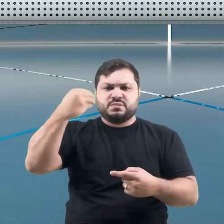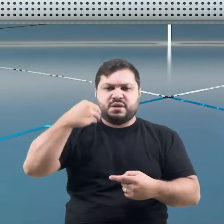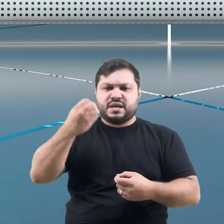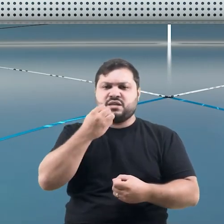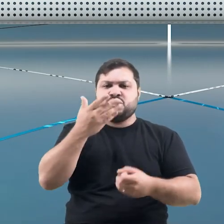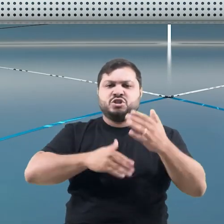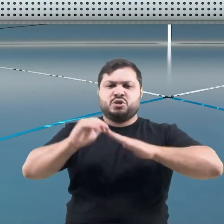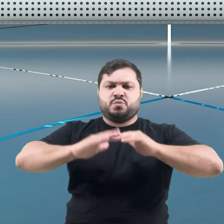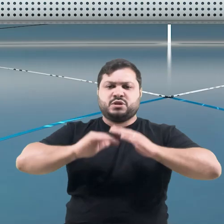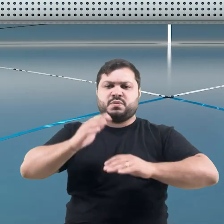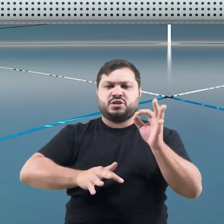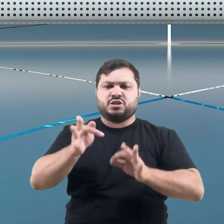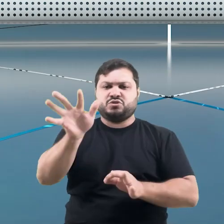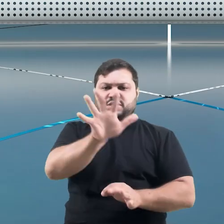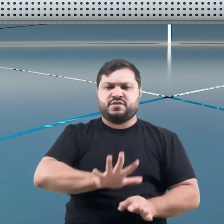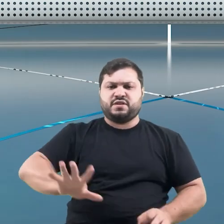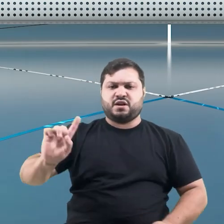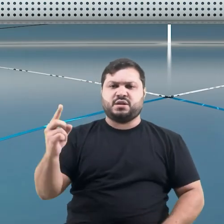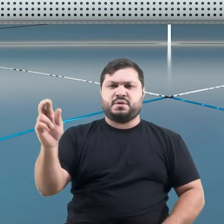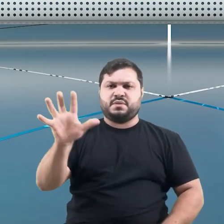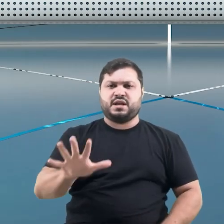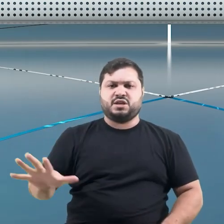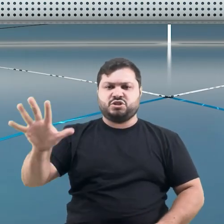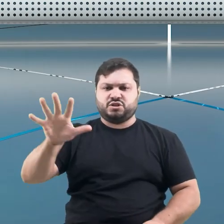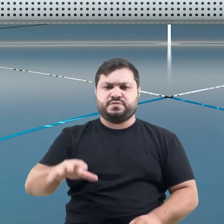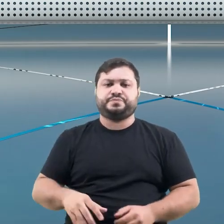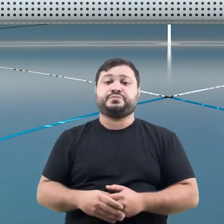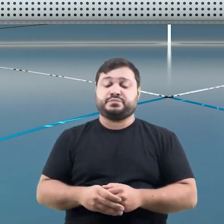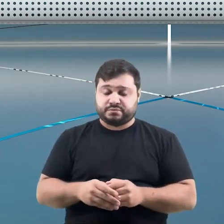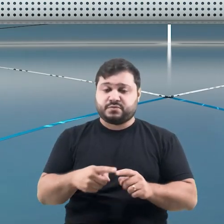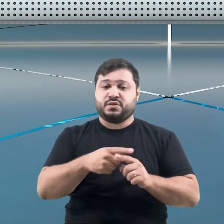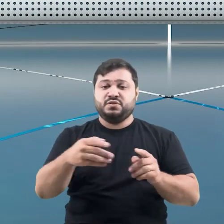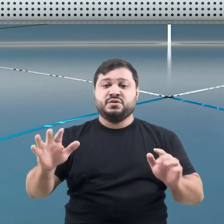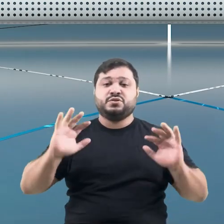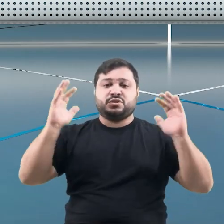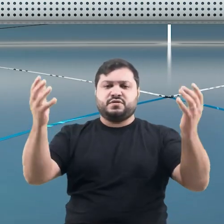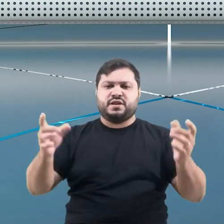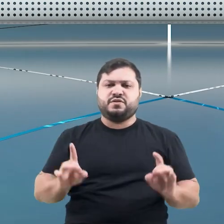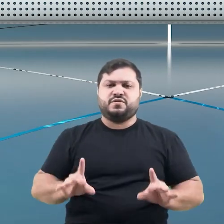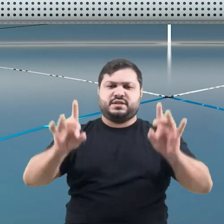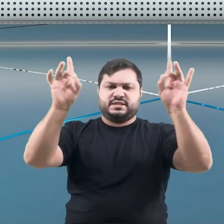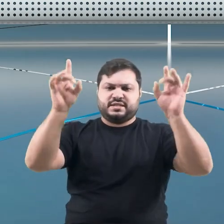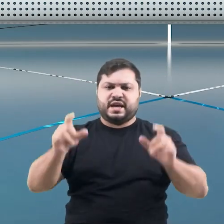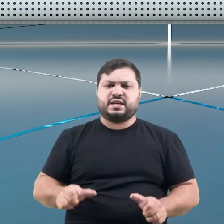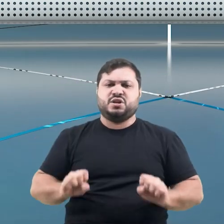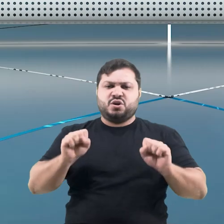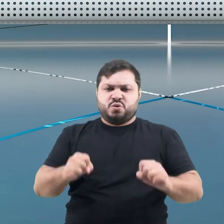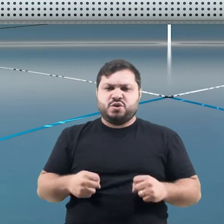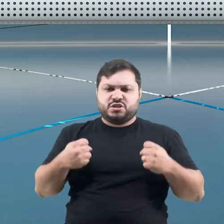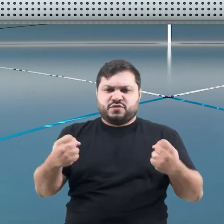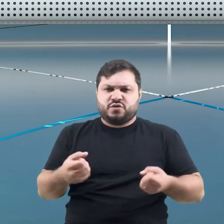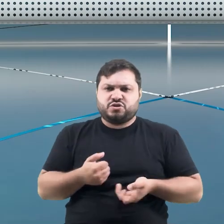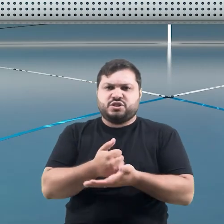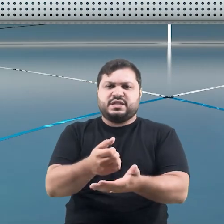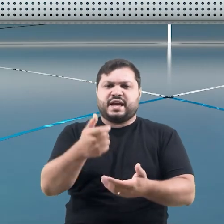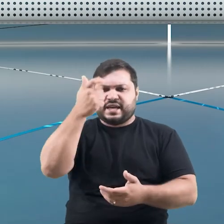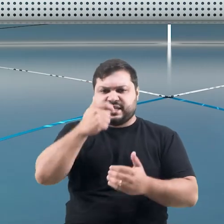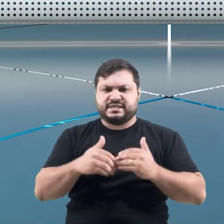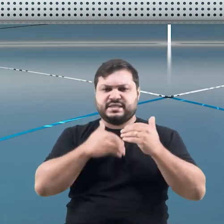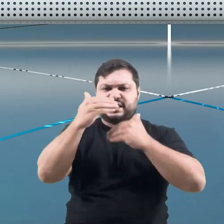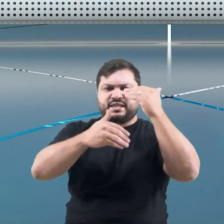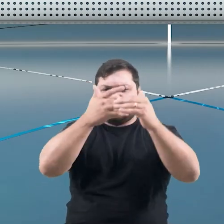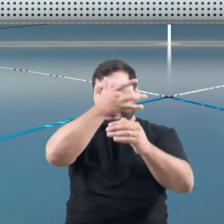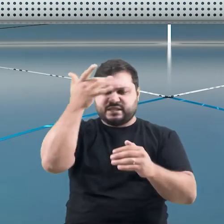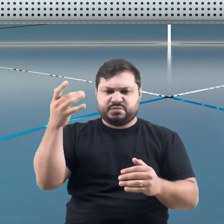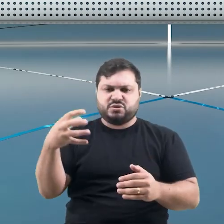de boas práticas da Justiça Federal da Primeira Região. Durante o evento, foi destaque o esforço de levar cidadania